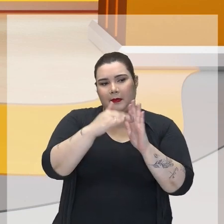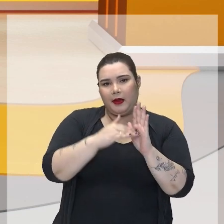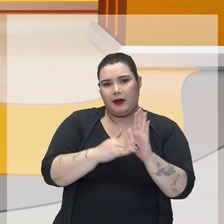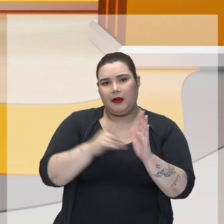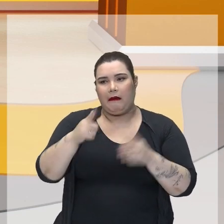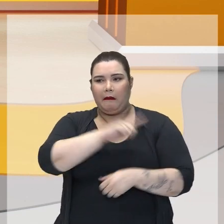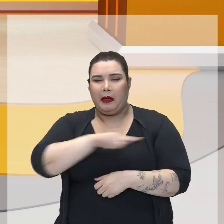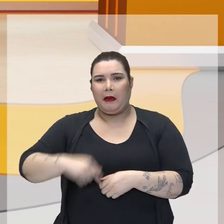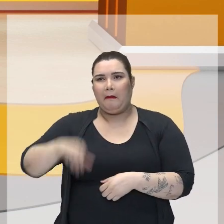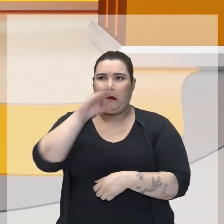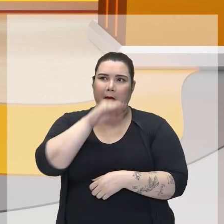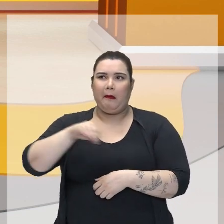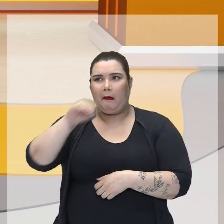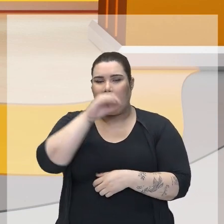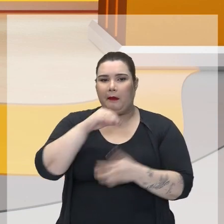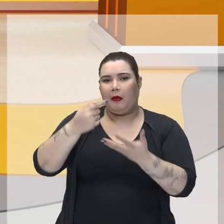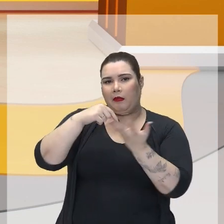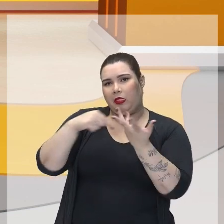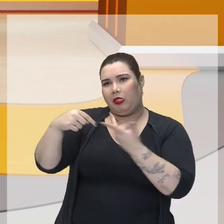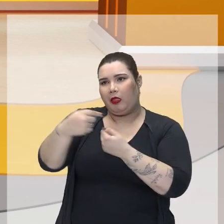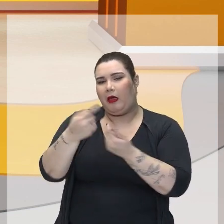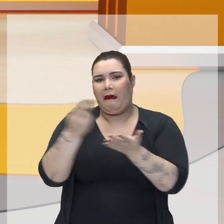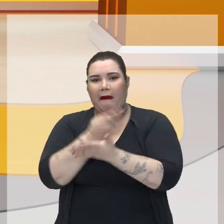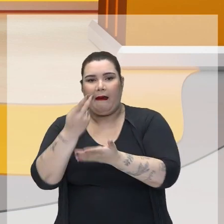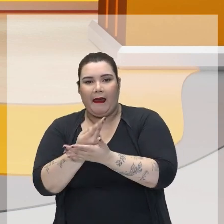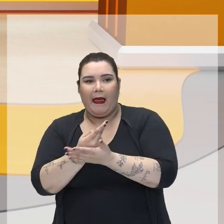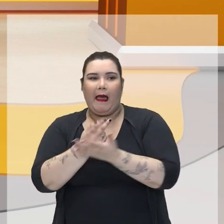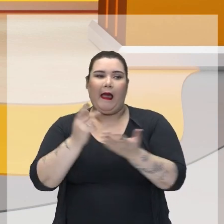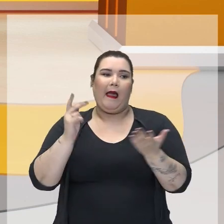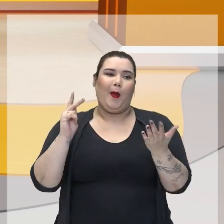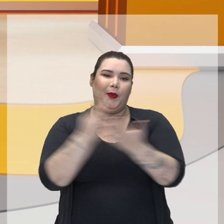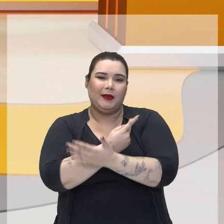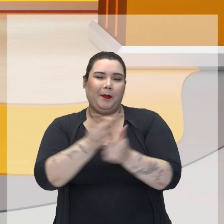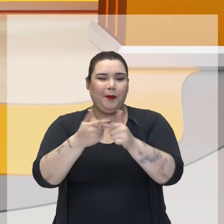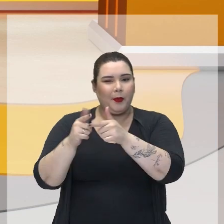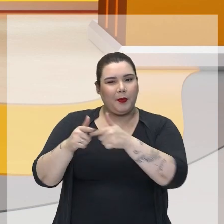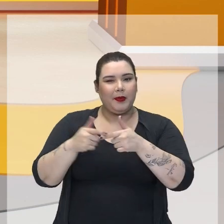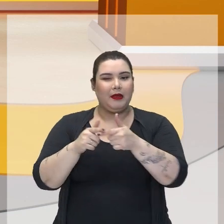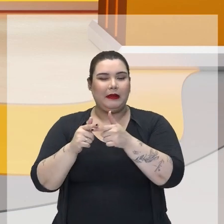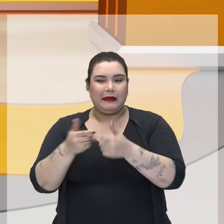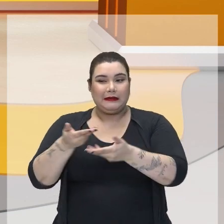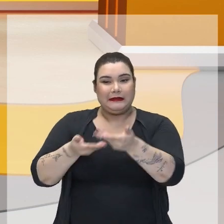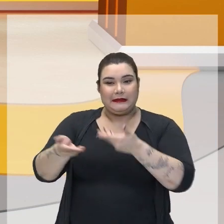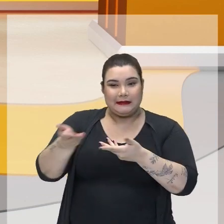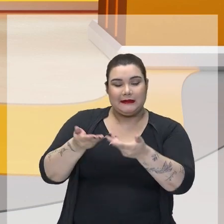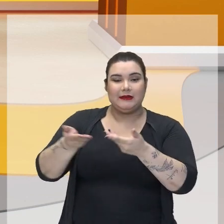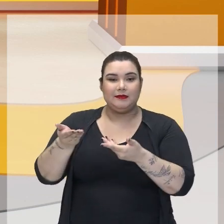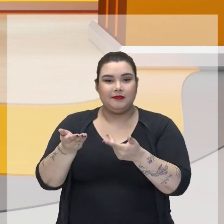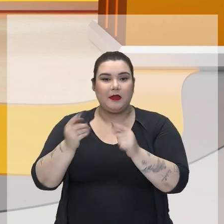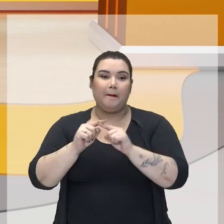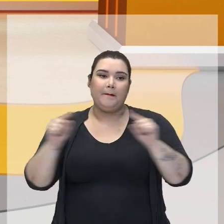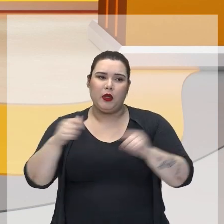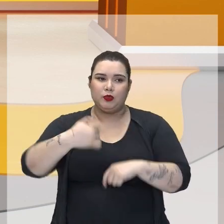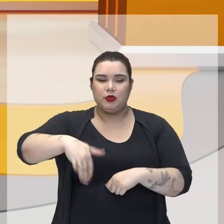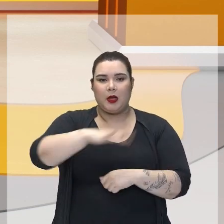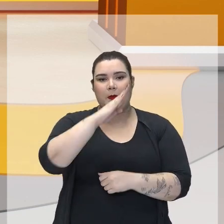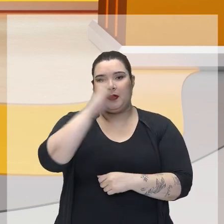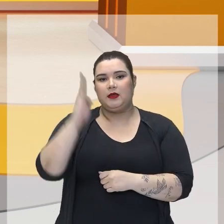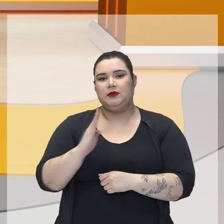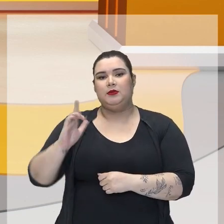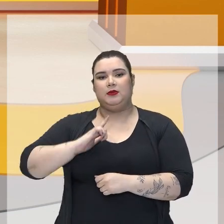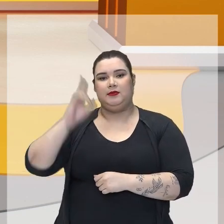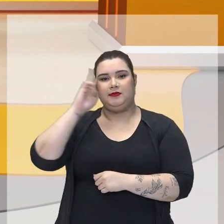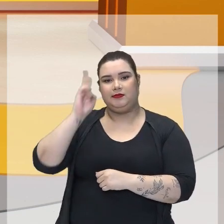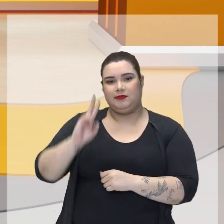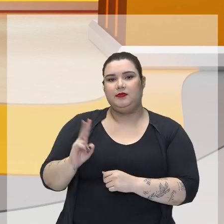muita besteira por aí, né? Algum caso fala besteira, acaba machucando um pouco as relações diplomáticas, mas no geral o Brasil tem esse histórico